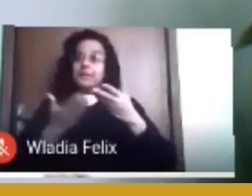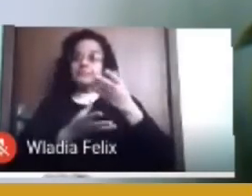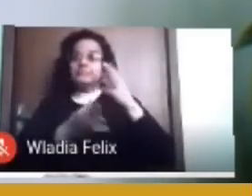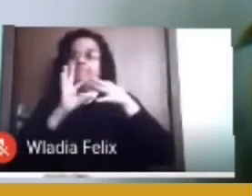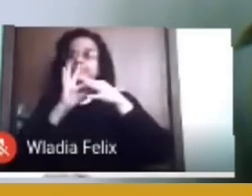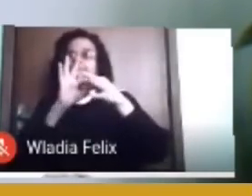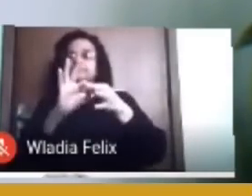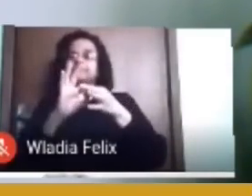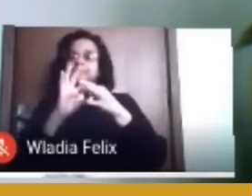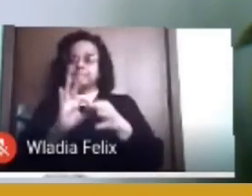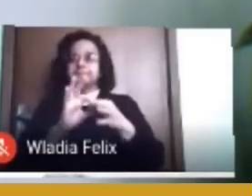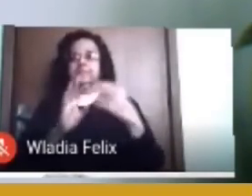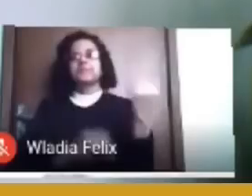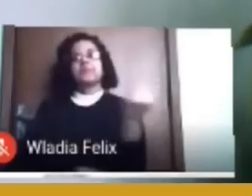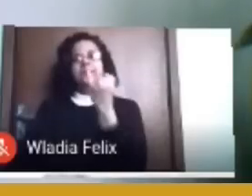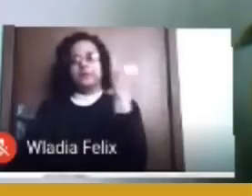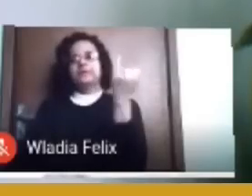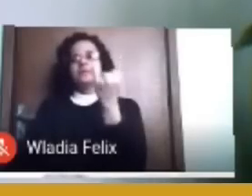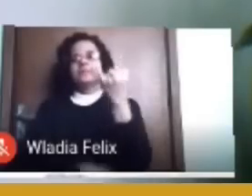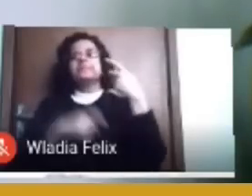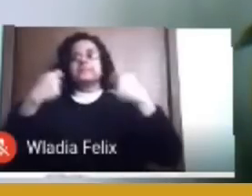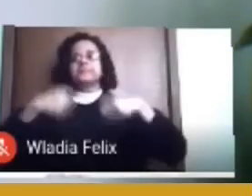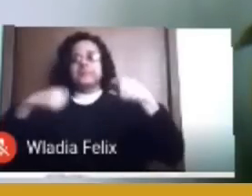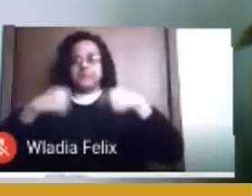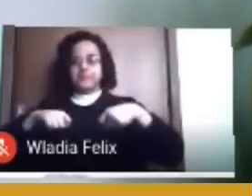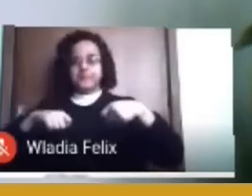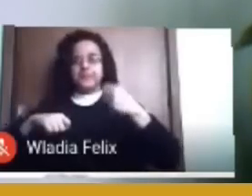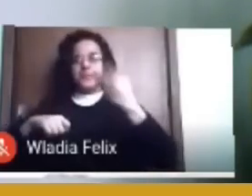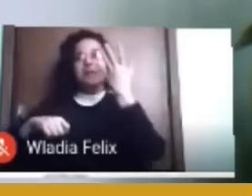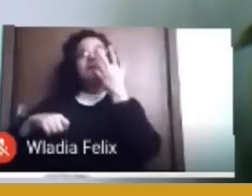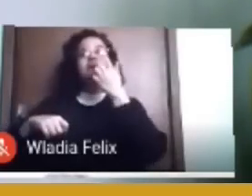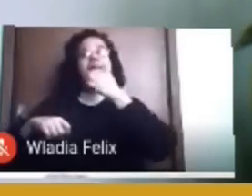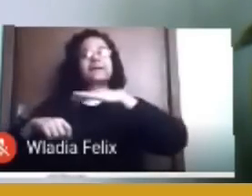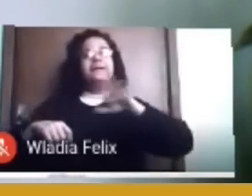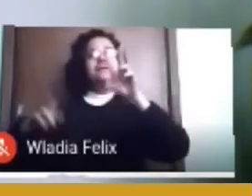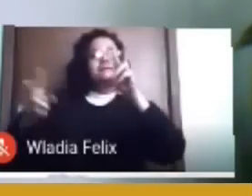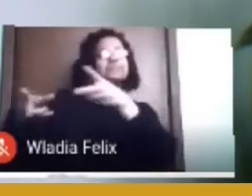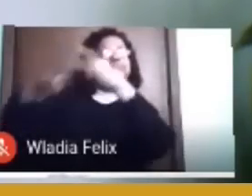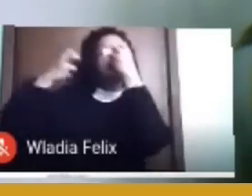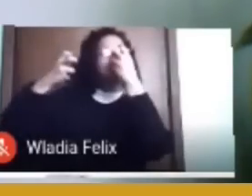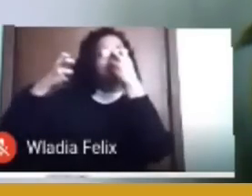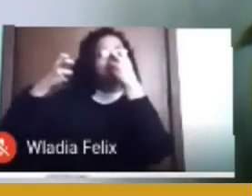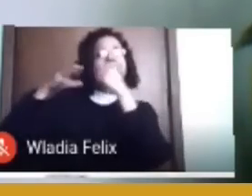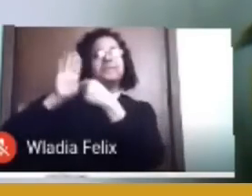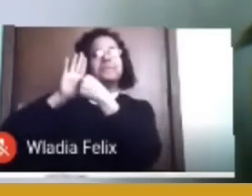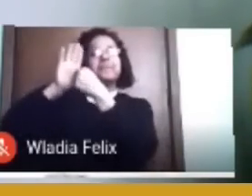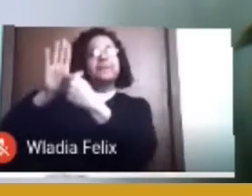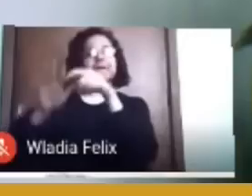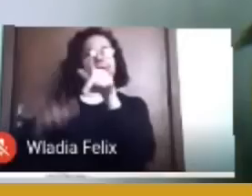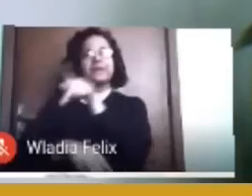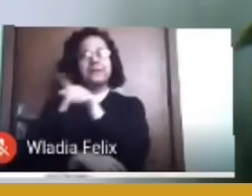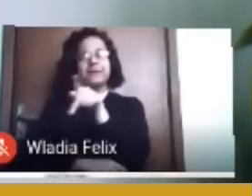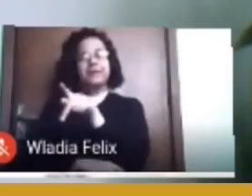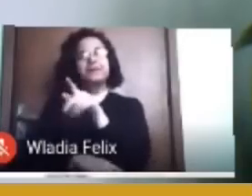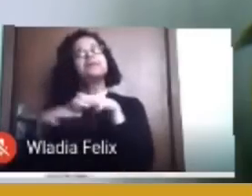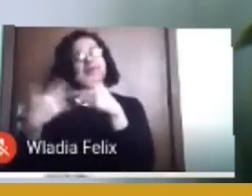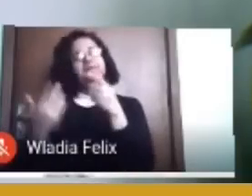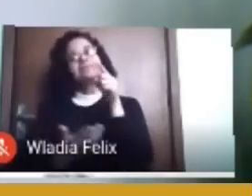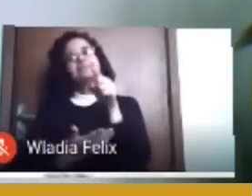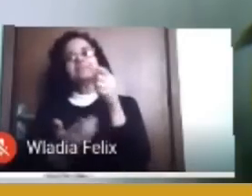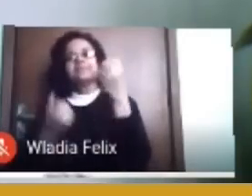aqui na educação, quando fala de atividade remota, a gente sabe que a avaliação, todo o contexto da educação está fora do